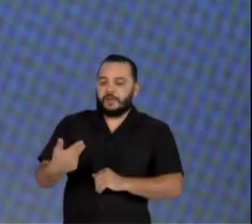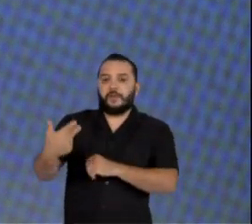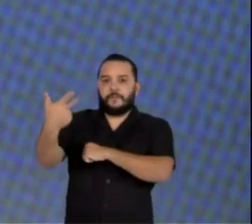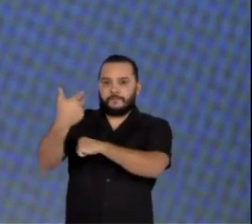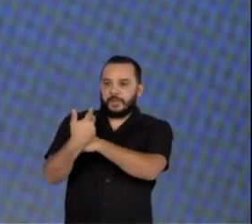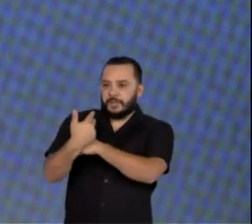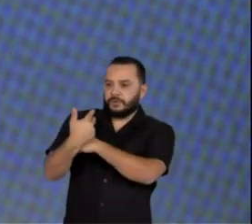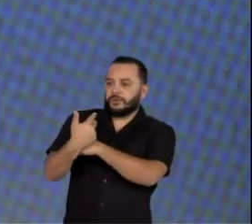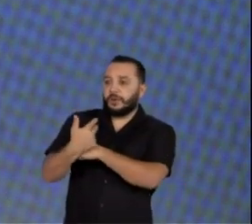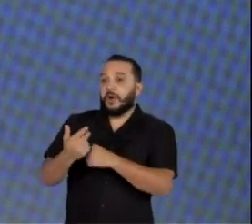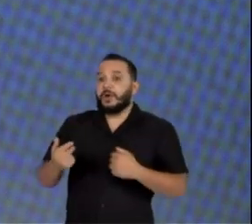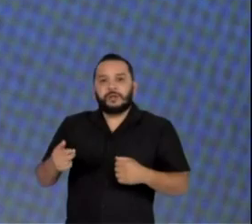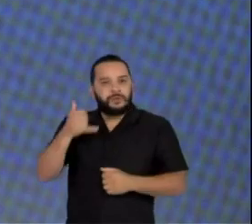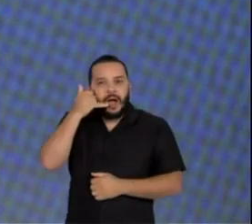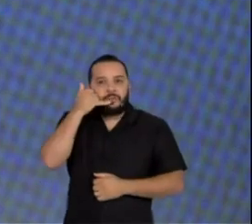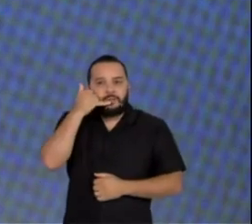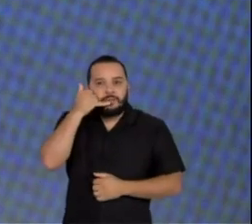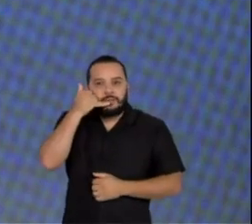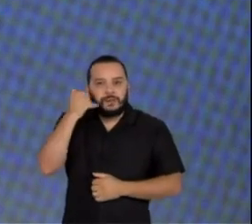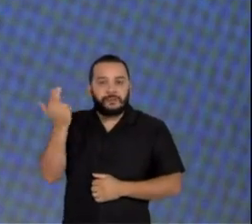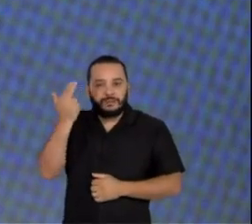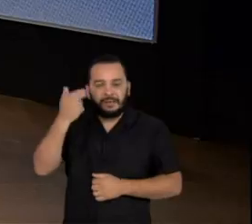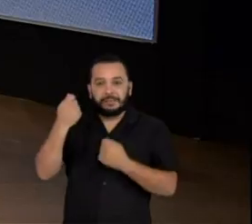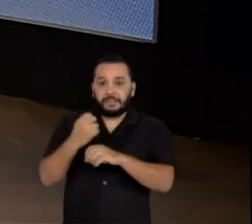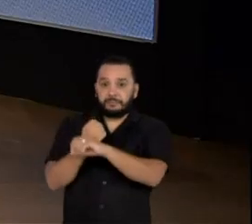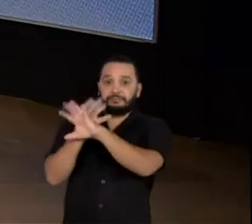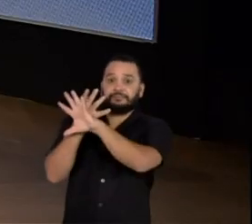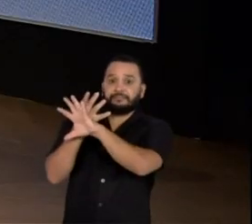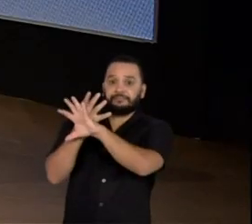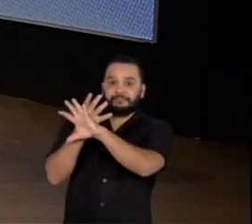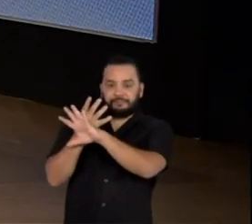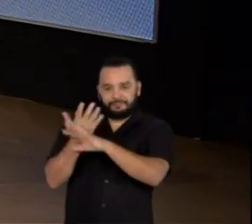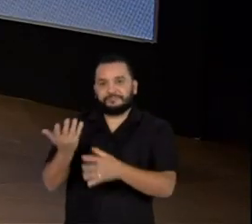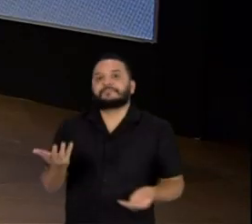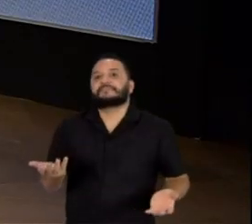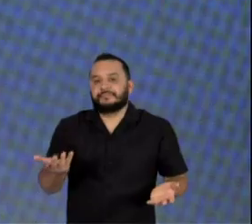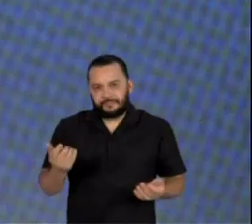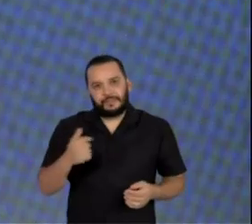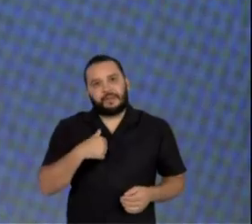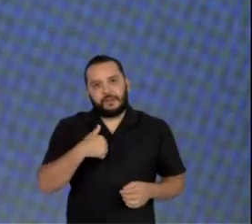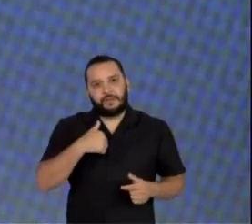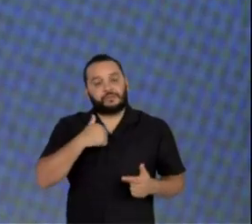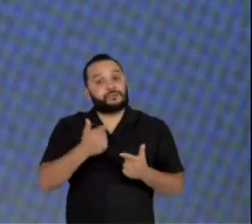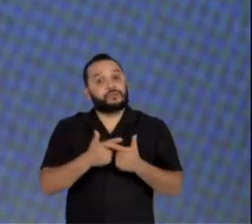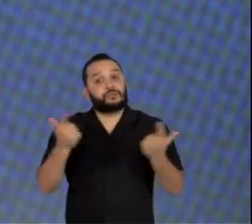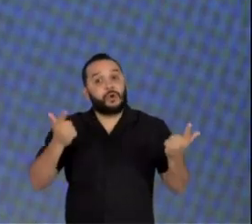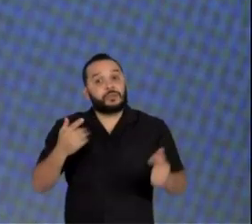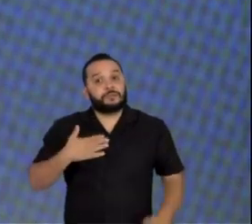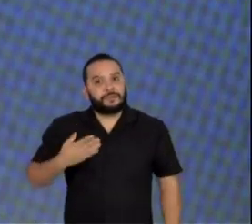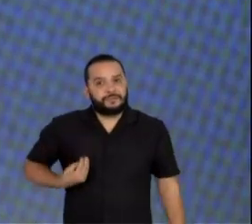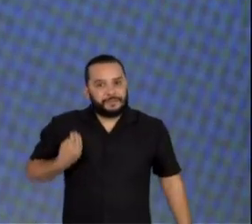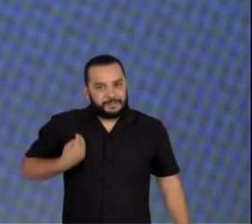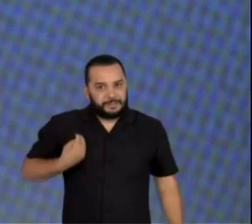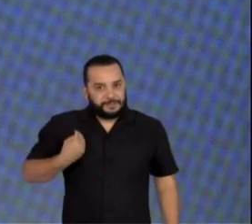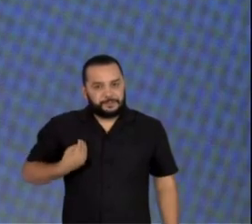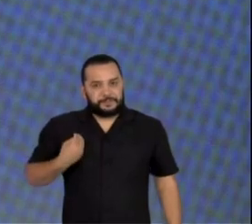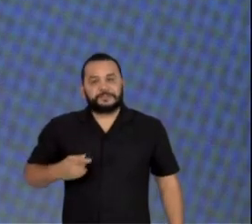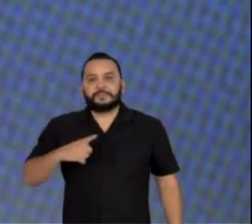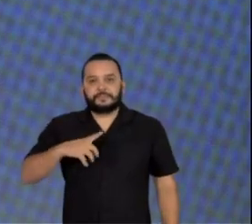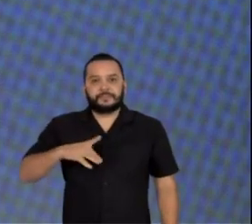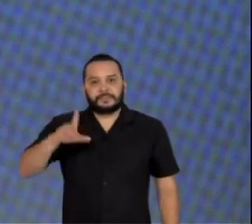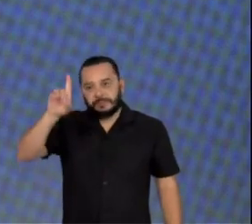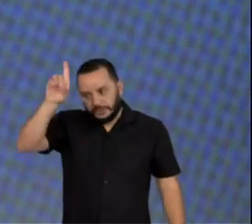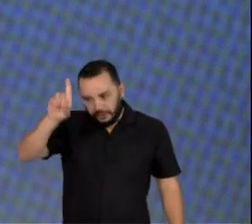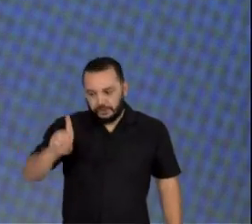gente não fica se falando pelo telefone, não existe essa comunicação. Eu tenho uma grande sorte na minha vida. Eu fui cercada de diretores